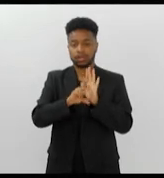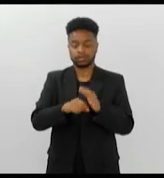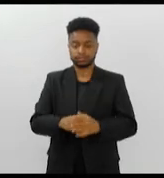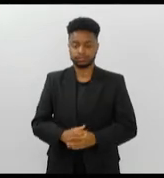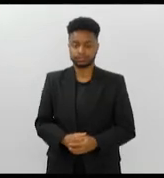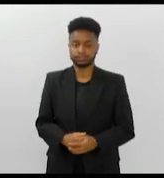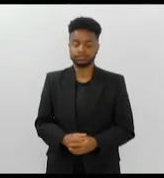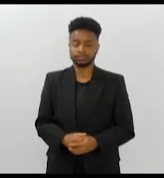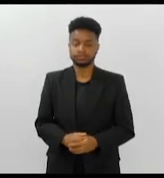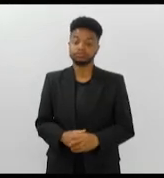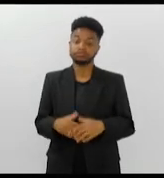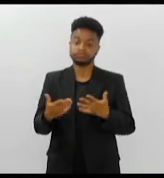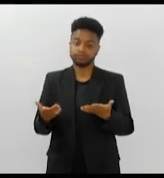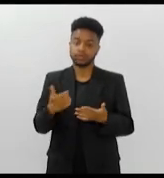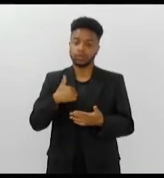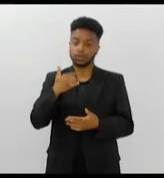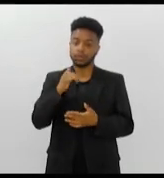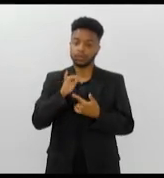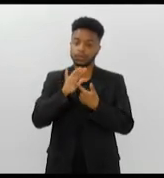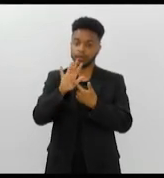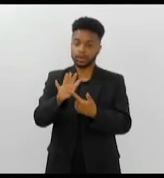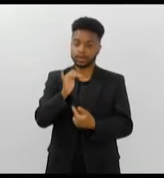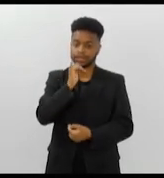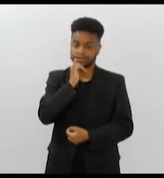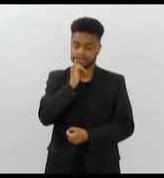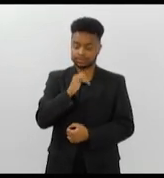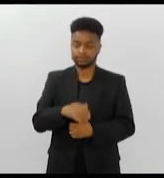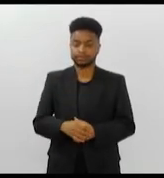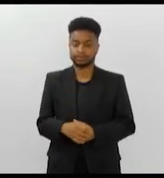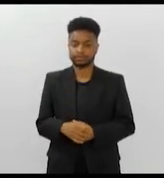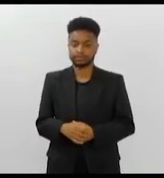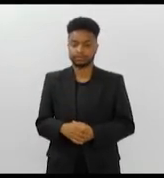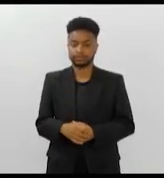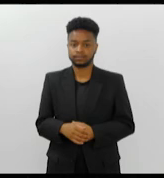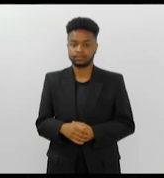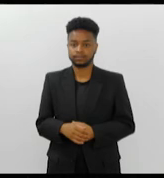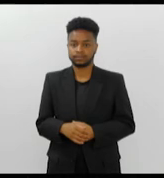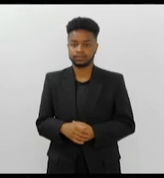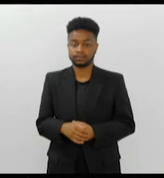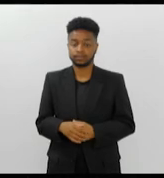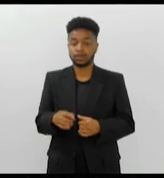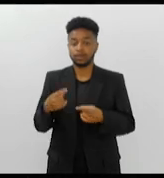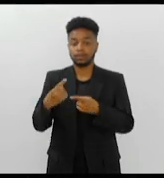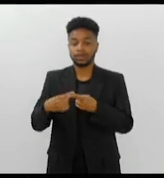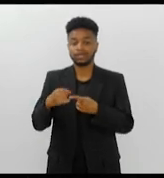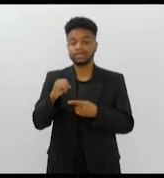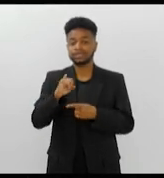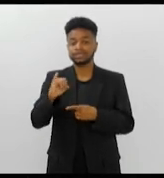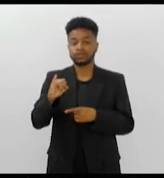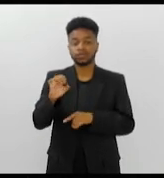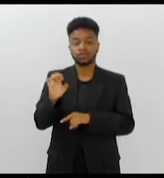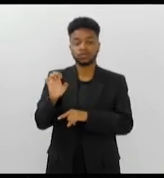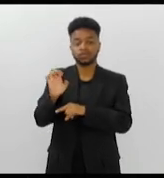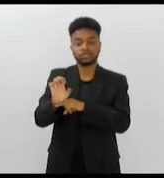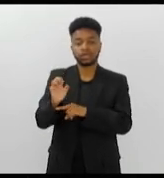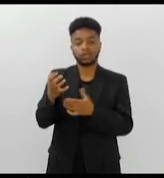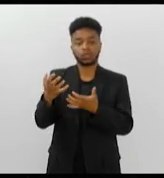dando esse exemplo quando é o estado para oferir recursos